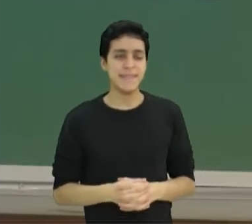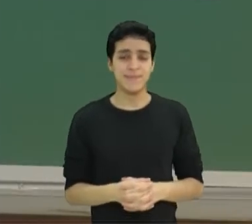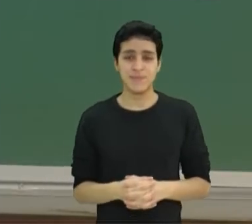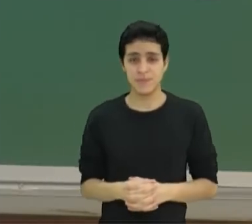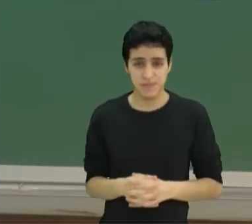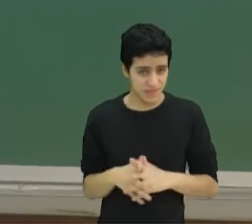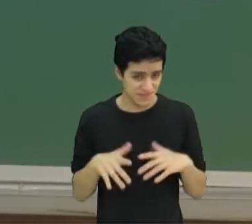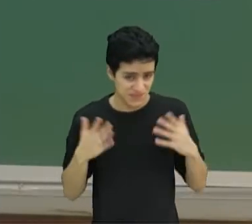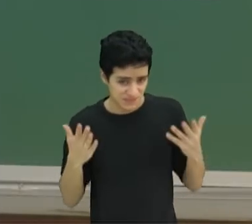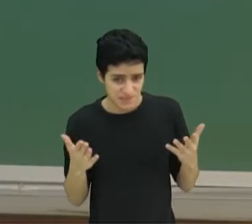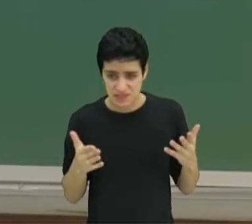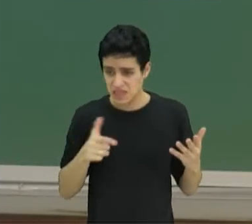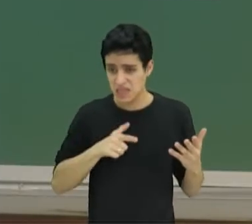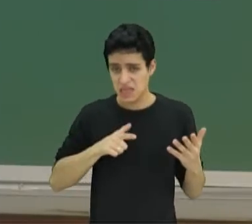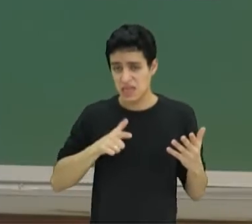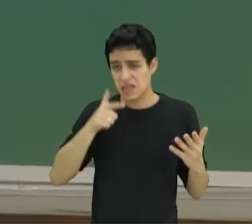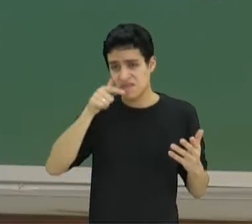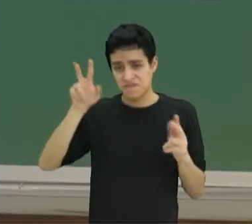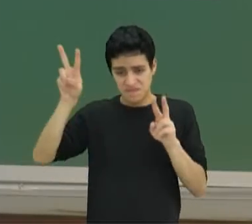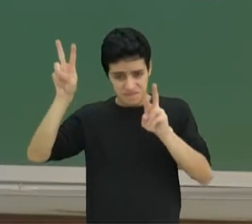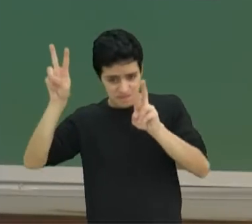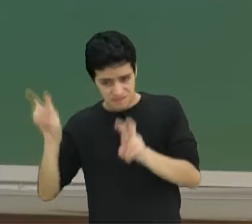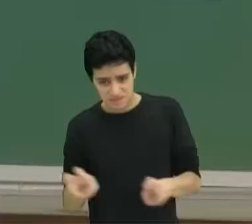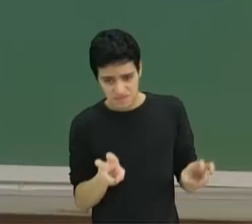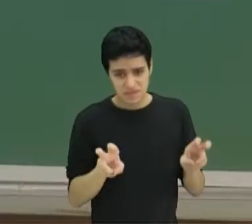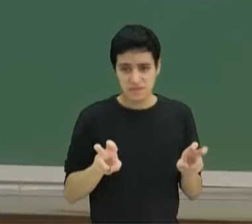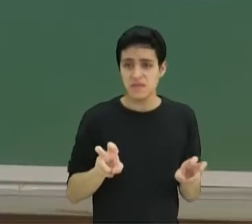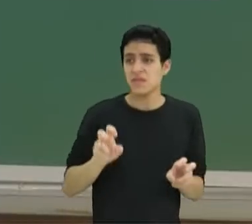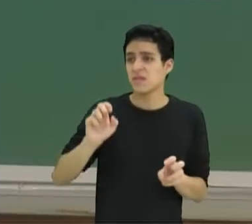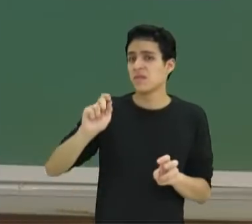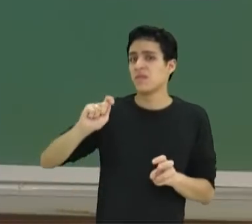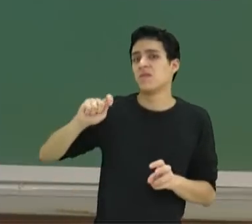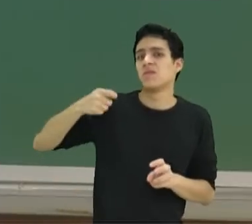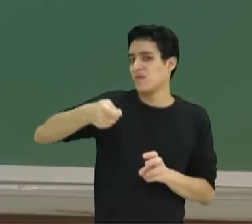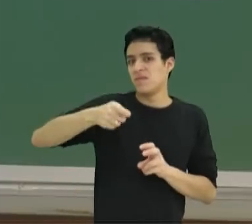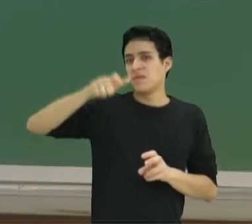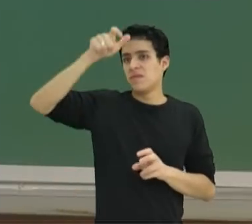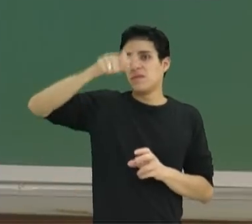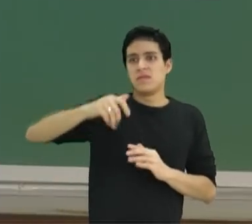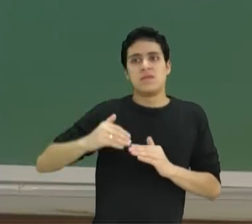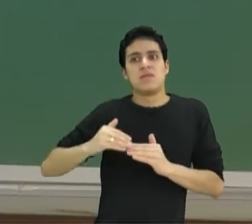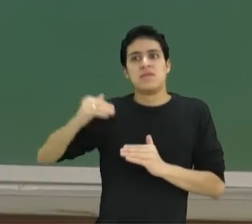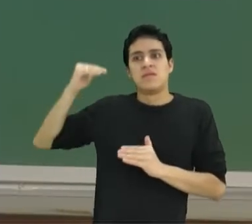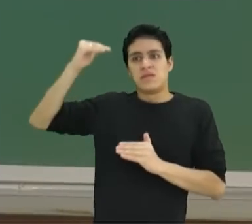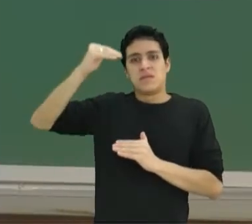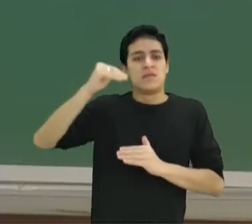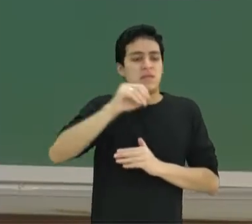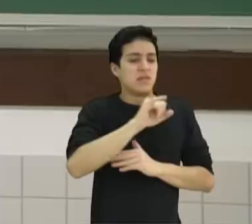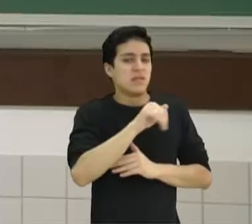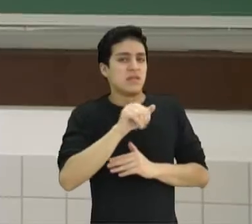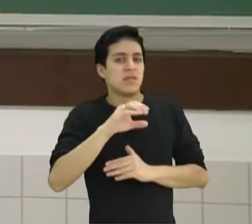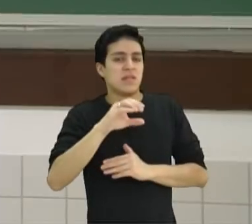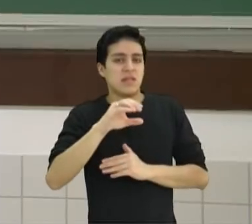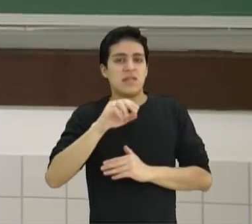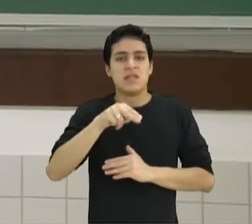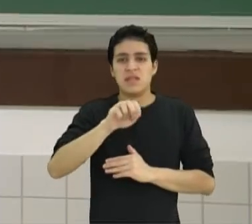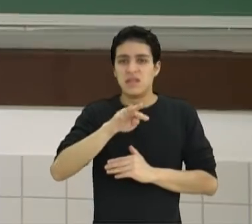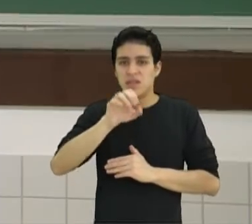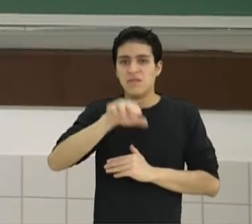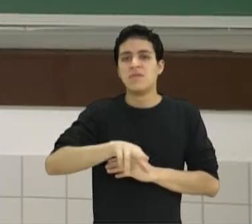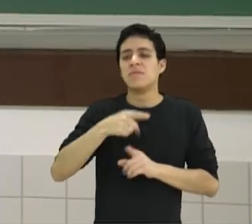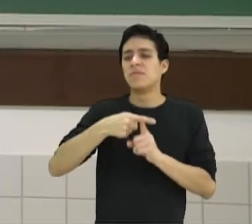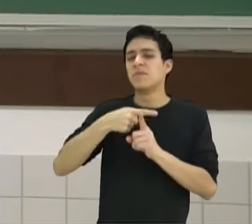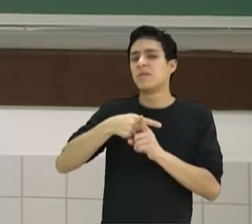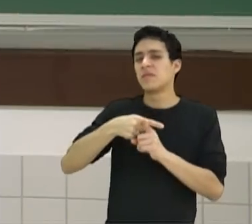Ainda, ela traz uma citação sobre os gigantes de Isaac Newton para introduzir a ideia de clássico. Clássico é aquilo